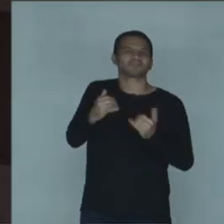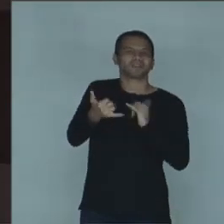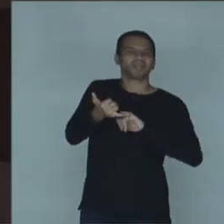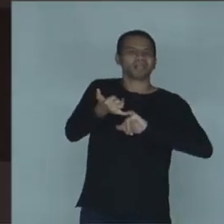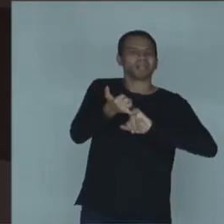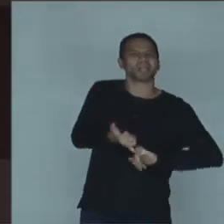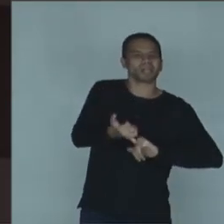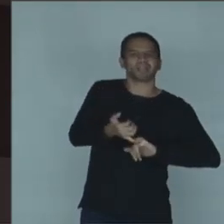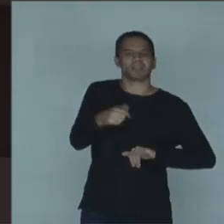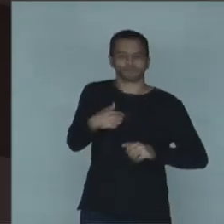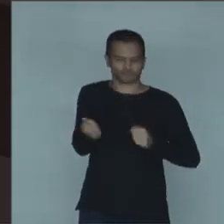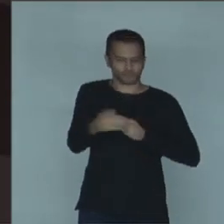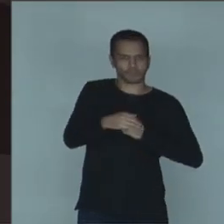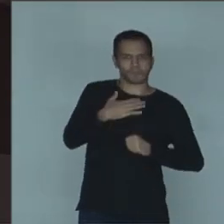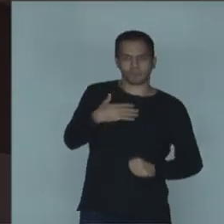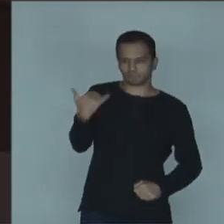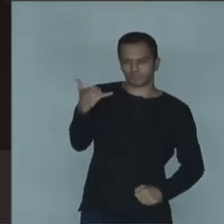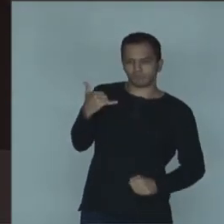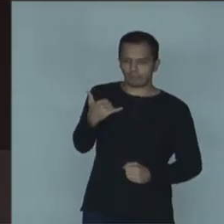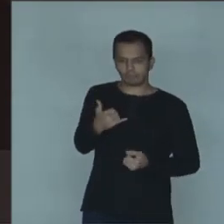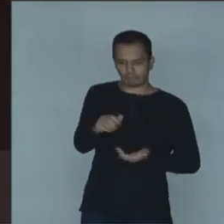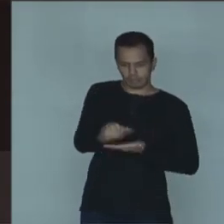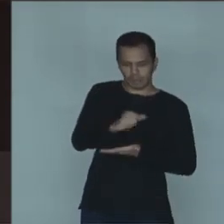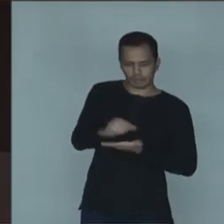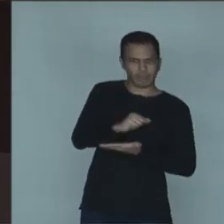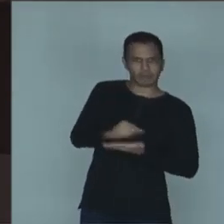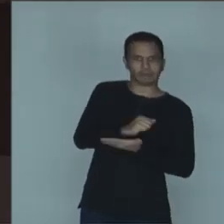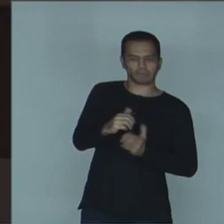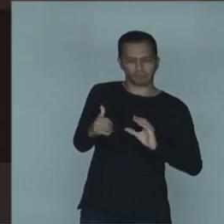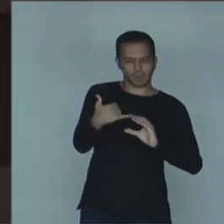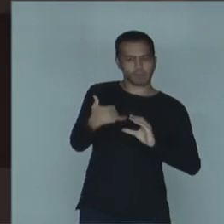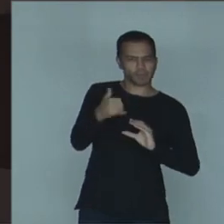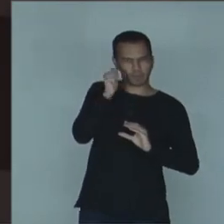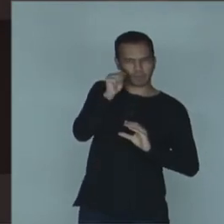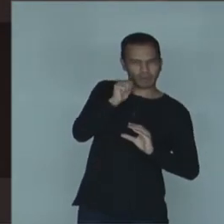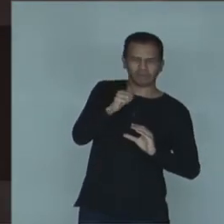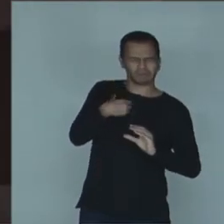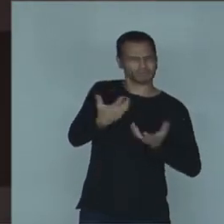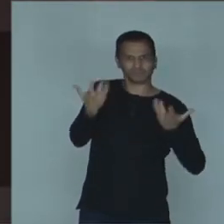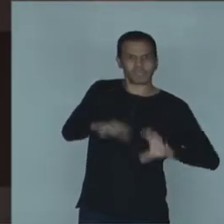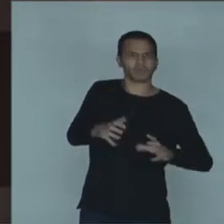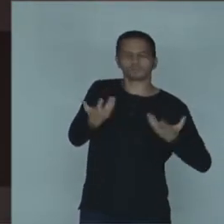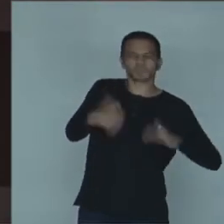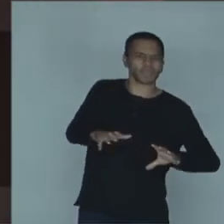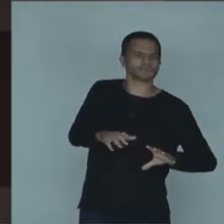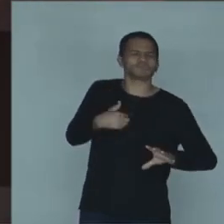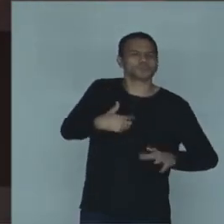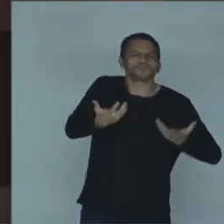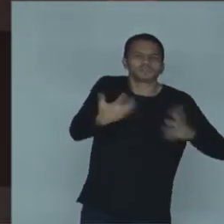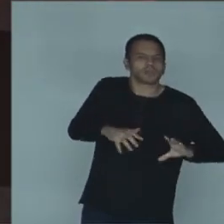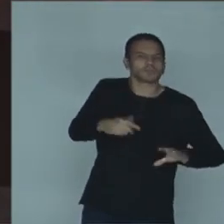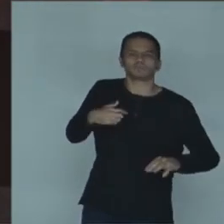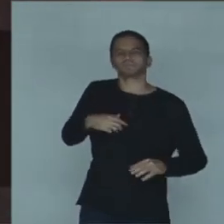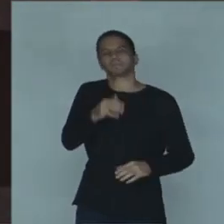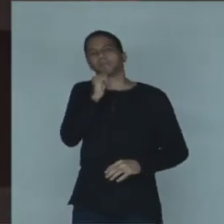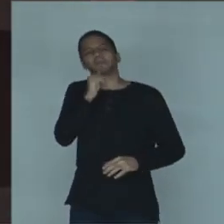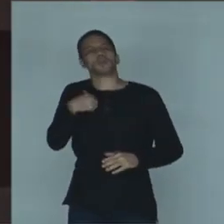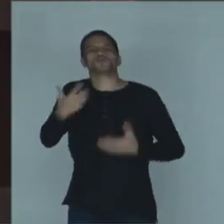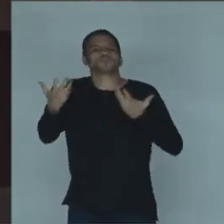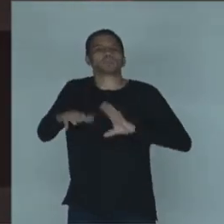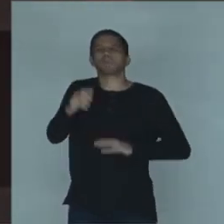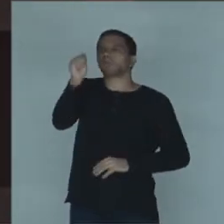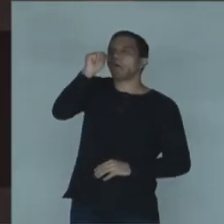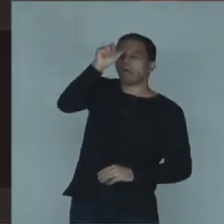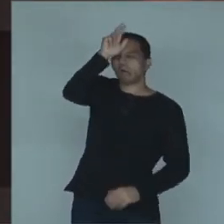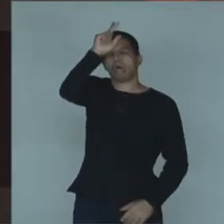com olhando e eu escondendo dele é tanta mensagem eu não quero eu não quero essa vida eu não quero saber eu não quero bebê dele eu não quero